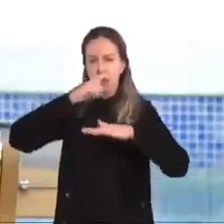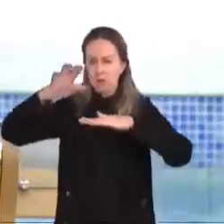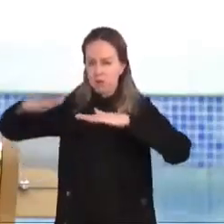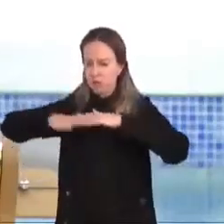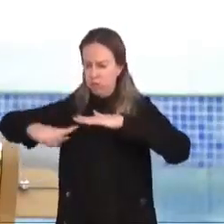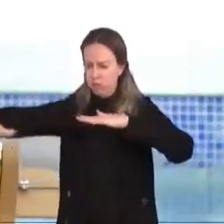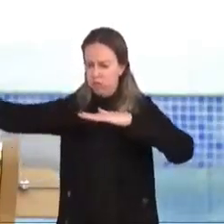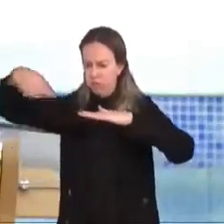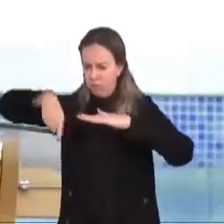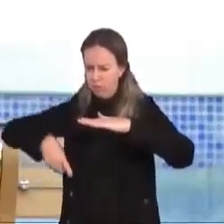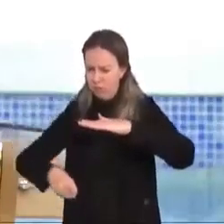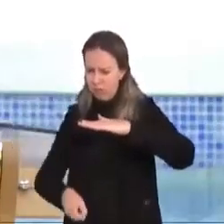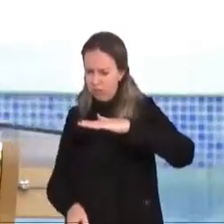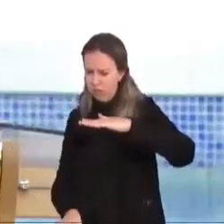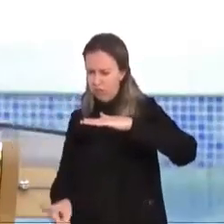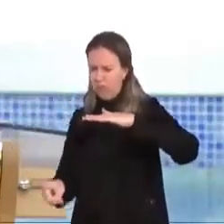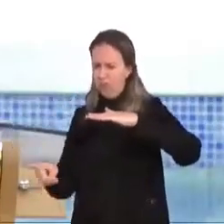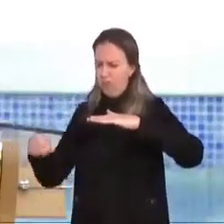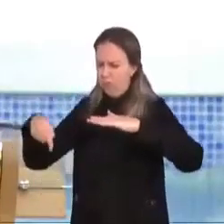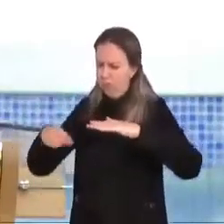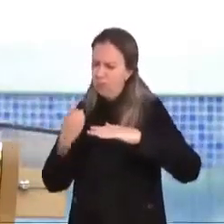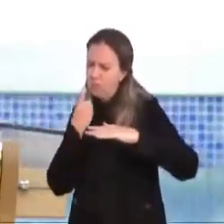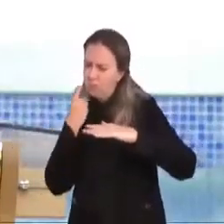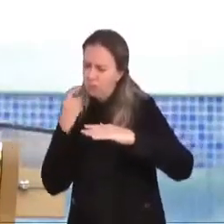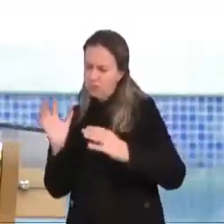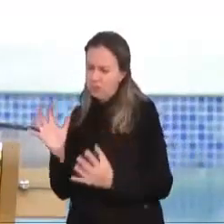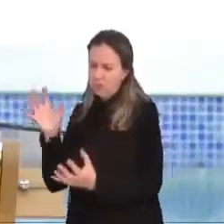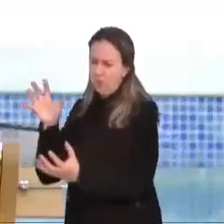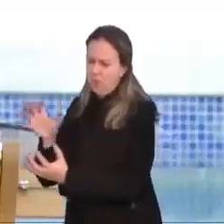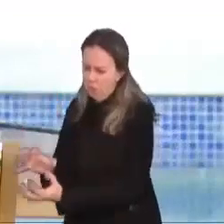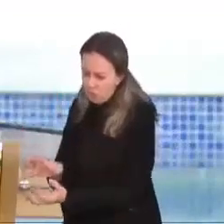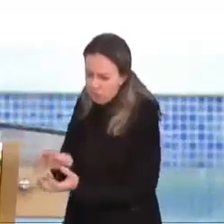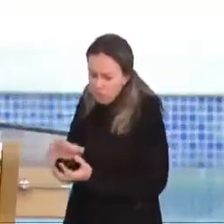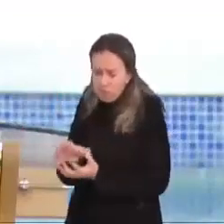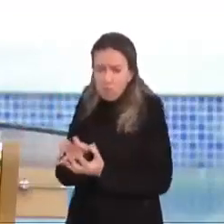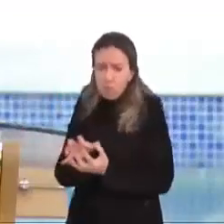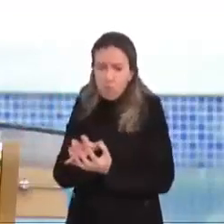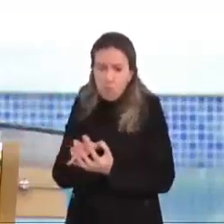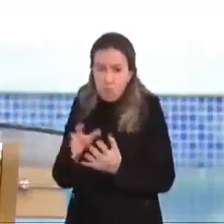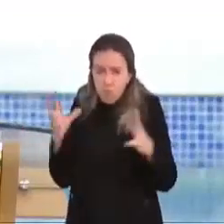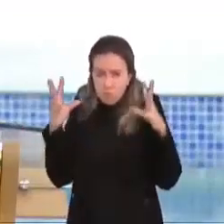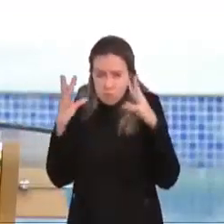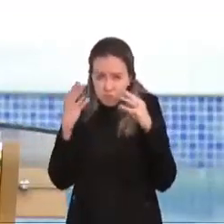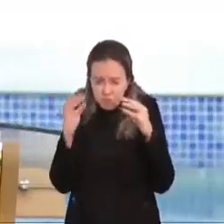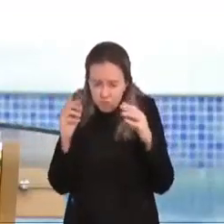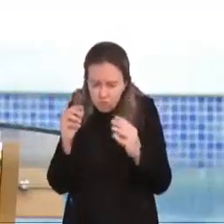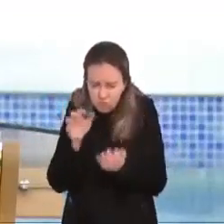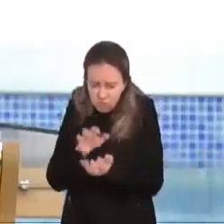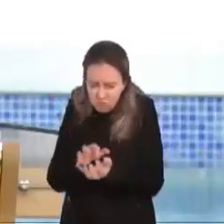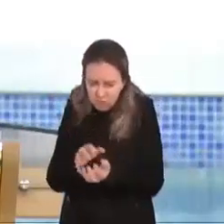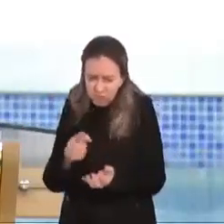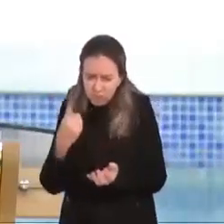não ora. Aí a Bíblia diz, e no terceiro dia,